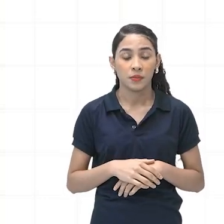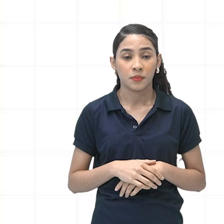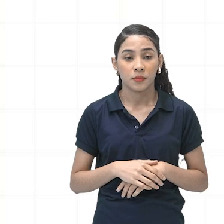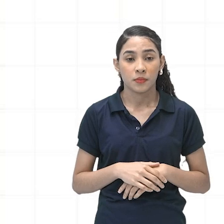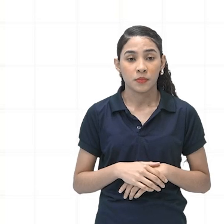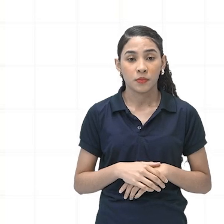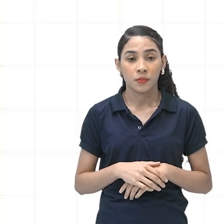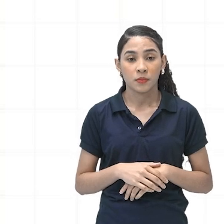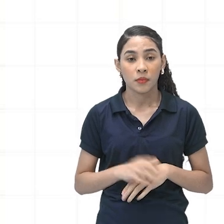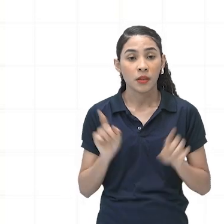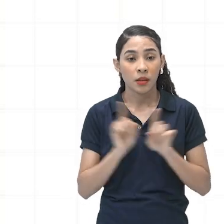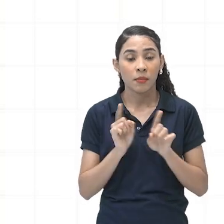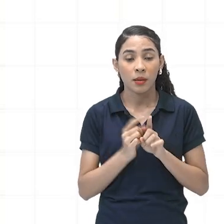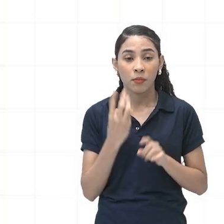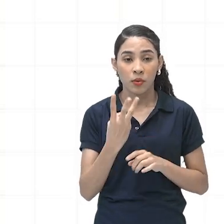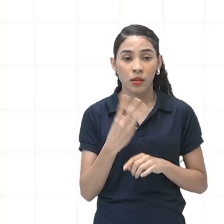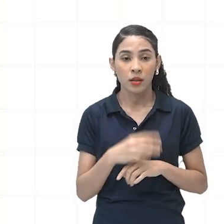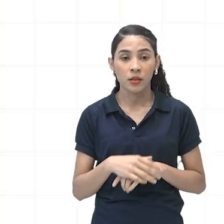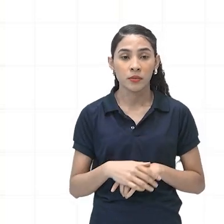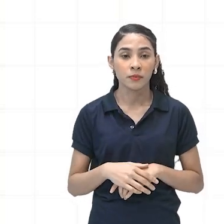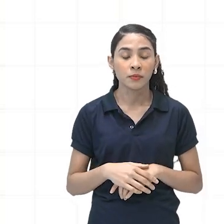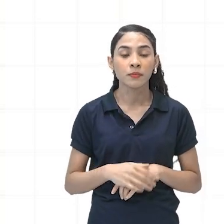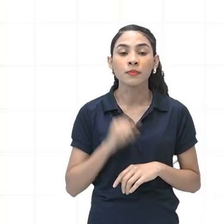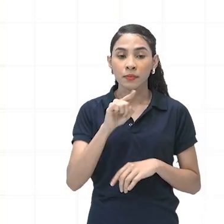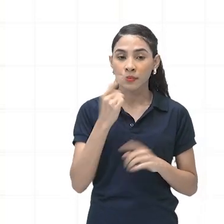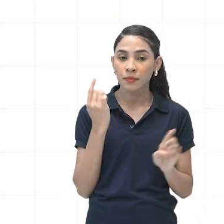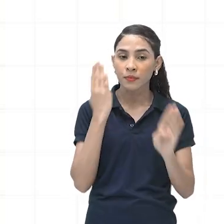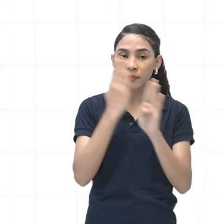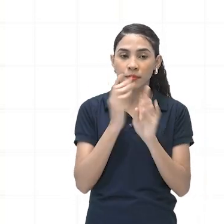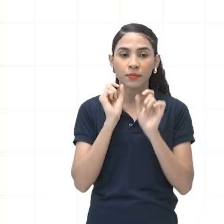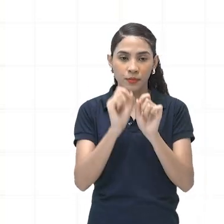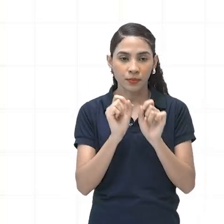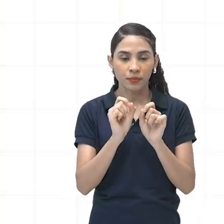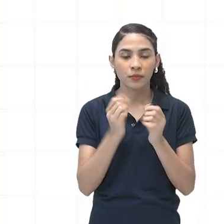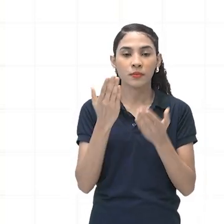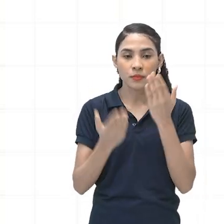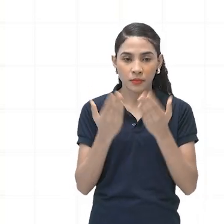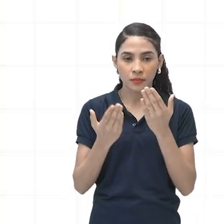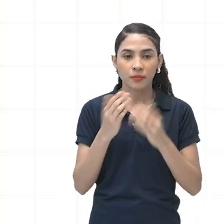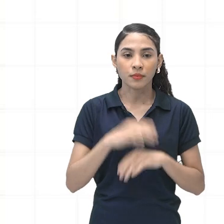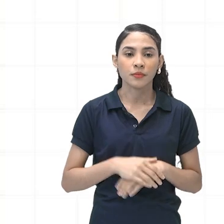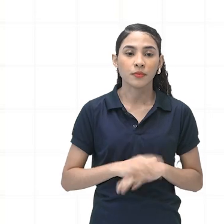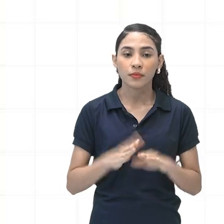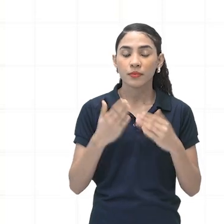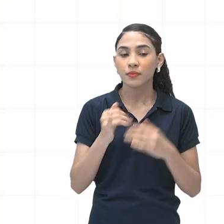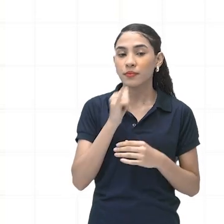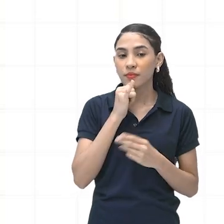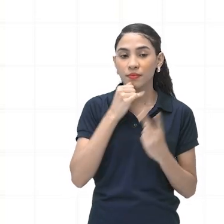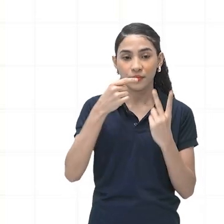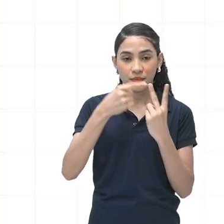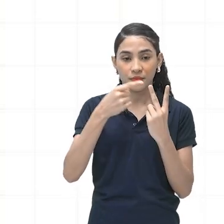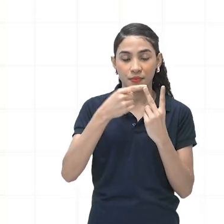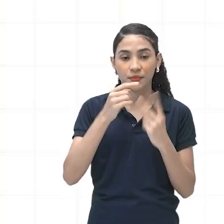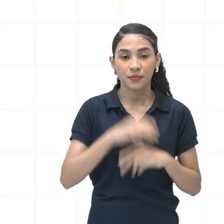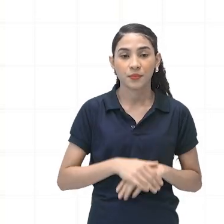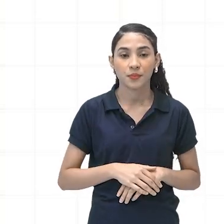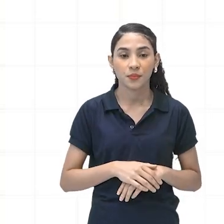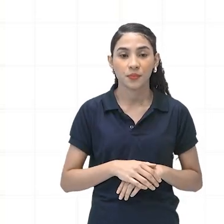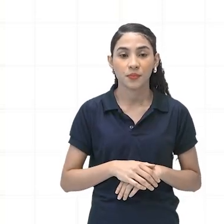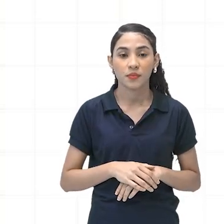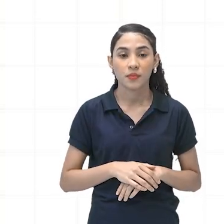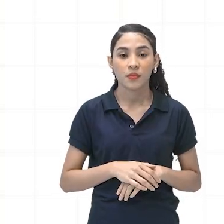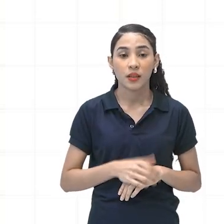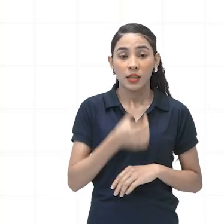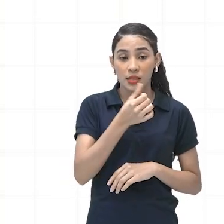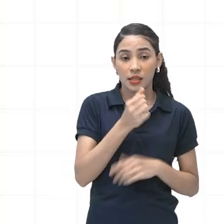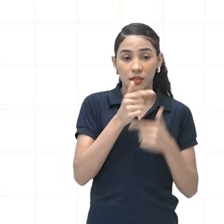e esse valor de dentro por 3, eu obtenho um radical equivalente. Então, isso aqui vai ser a mesma coisa que